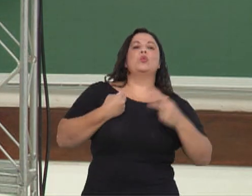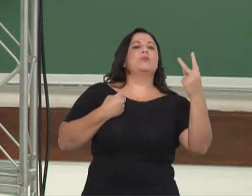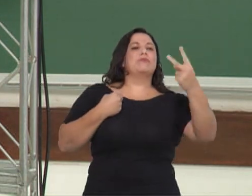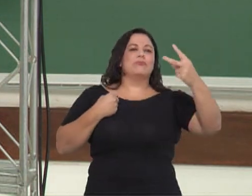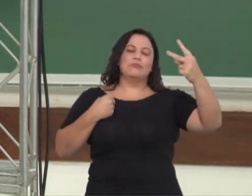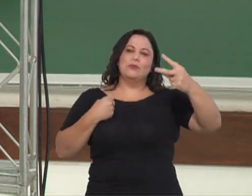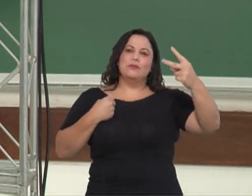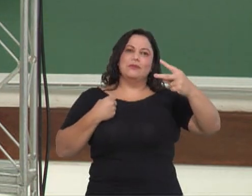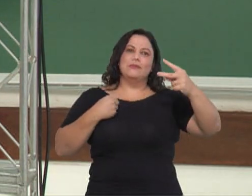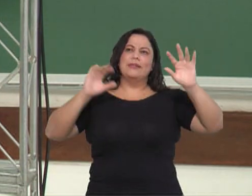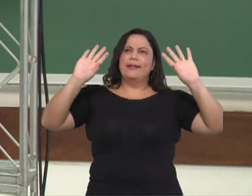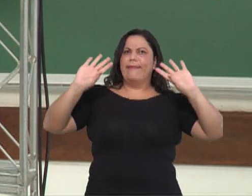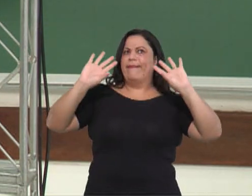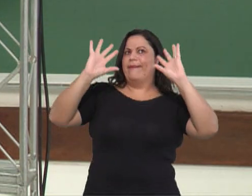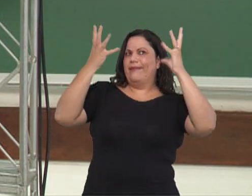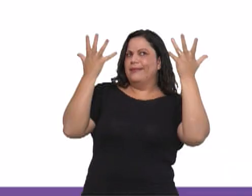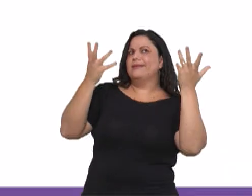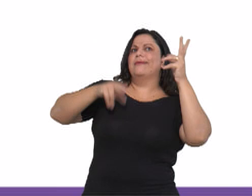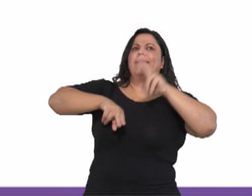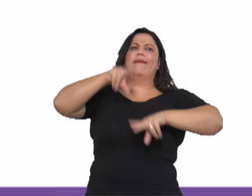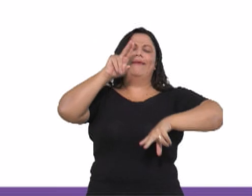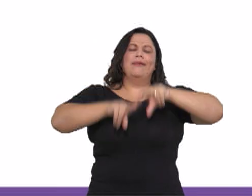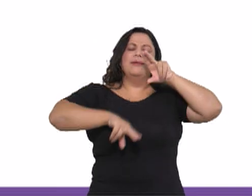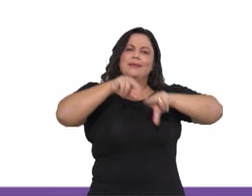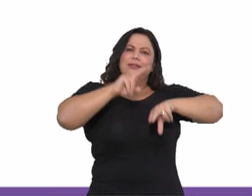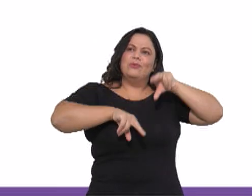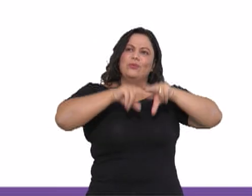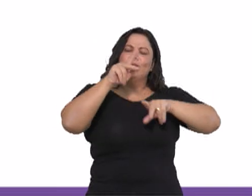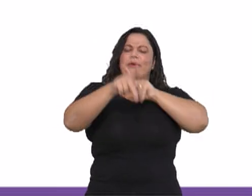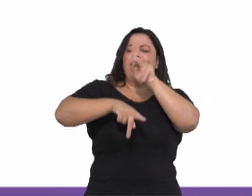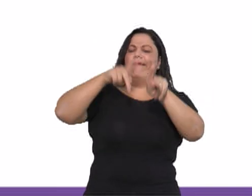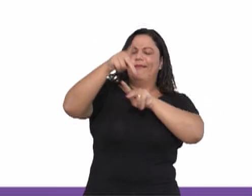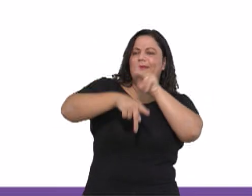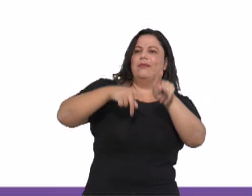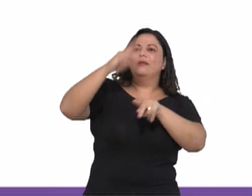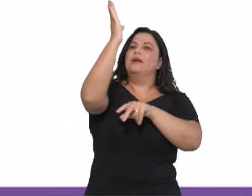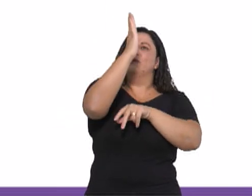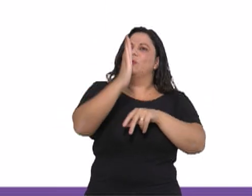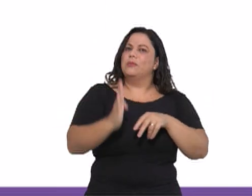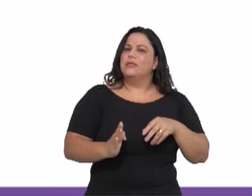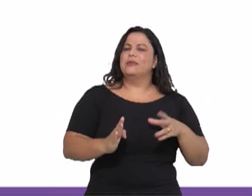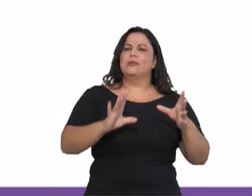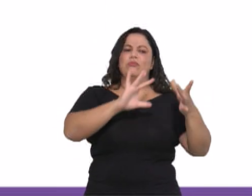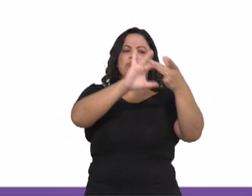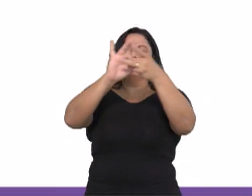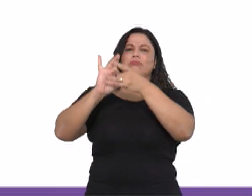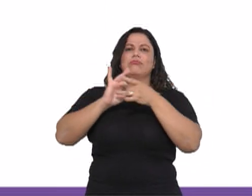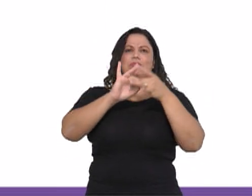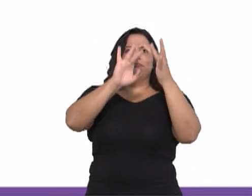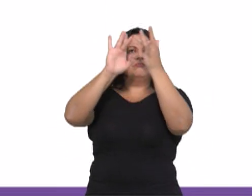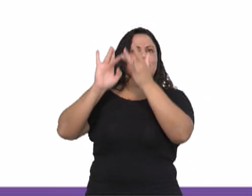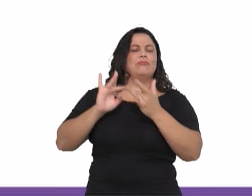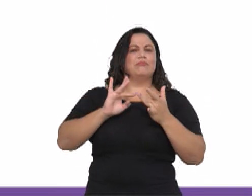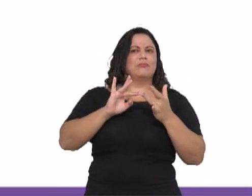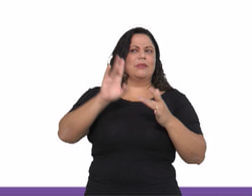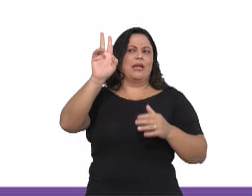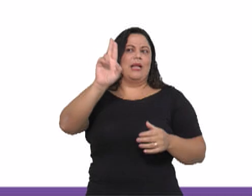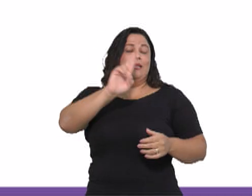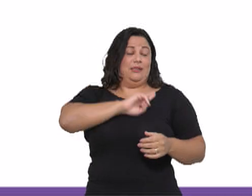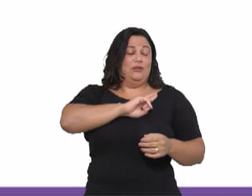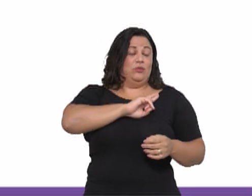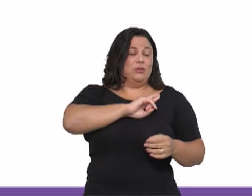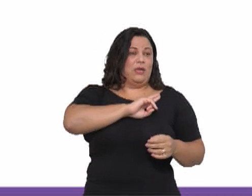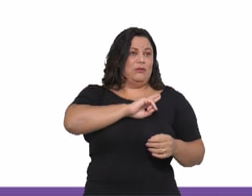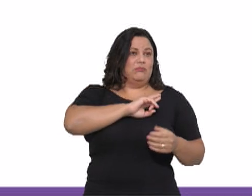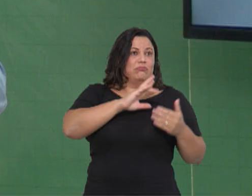As festas juninas, muito populares em todo o Brasil, estão ligadas à religiosidade? Como dissemos, então,